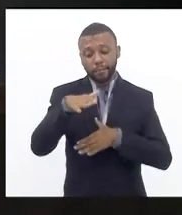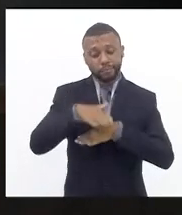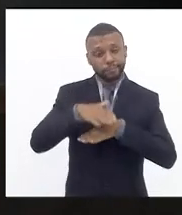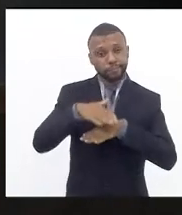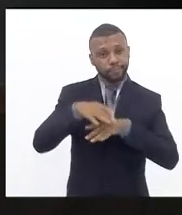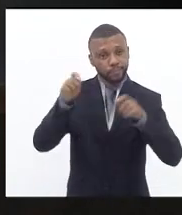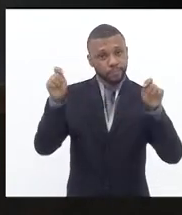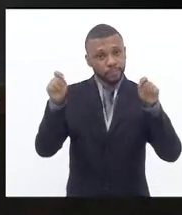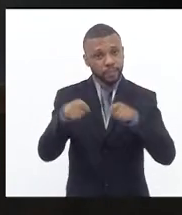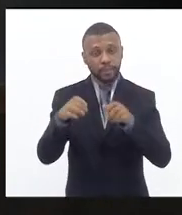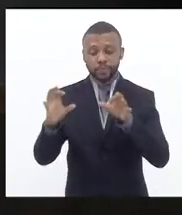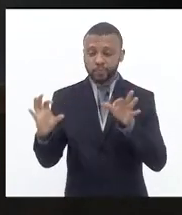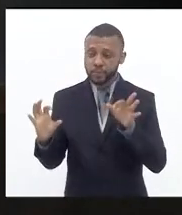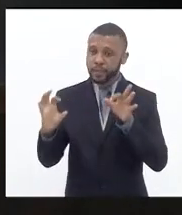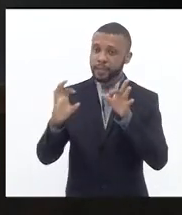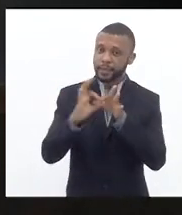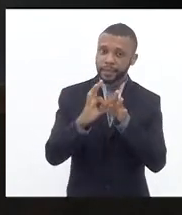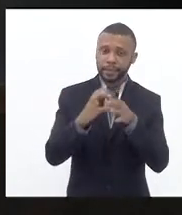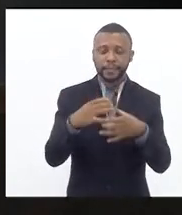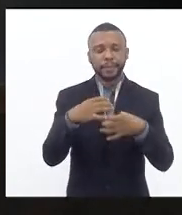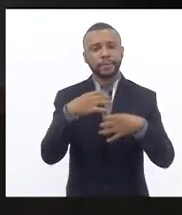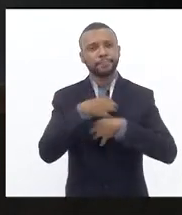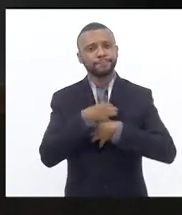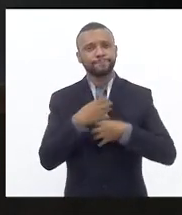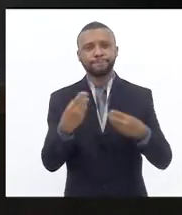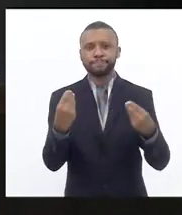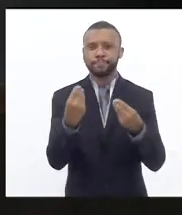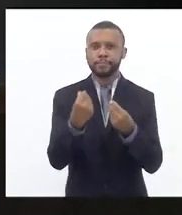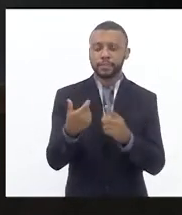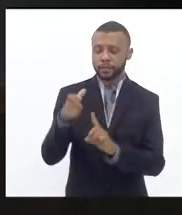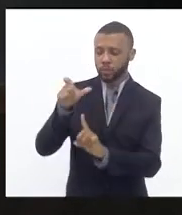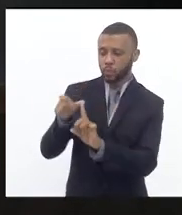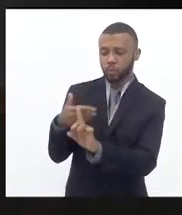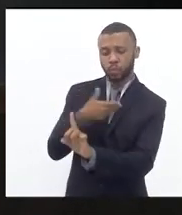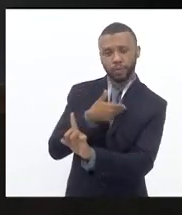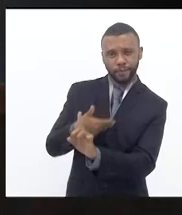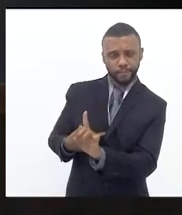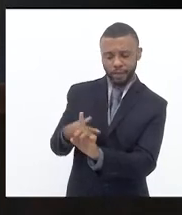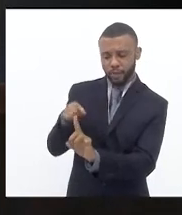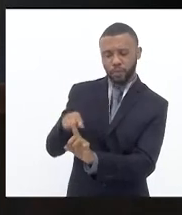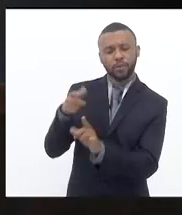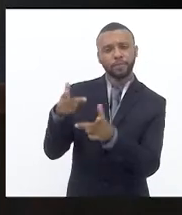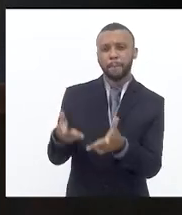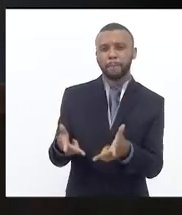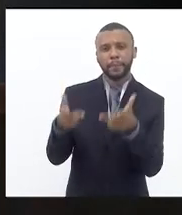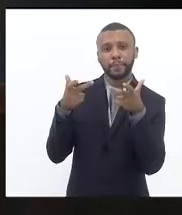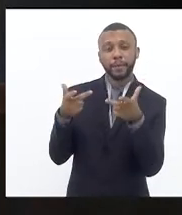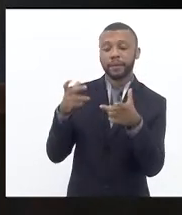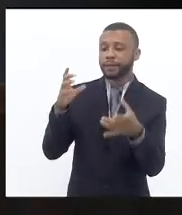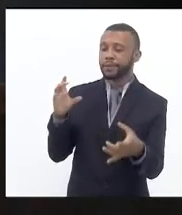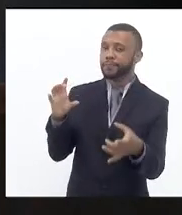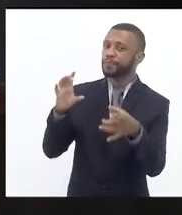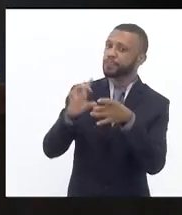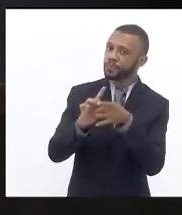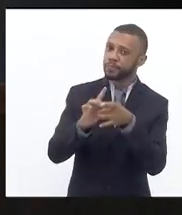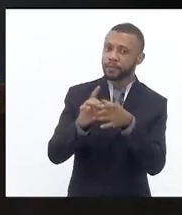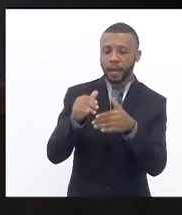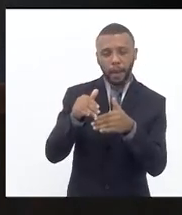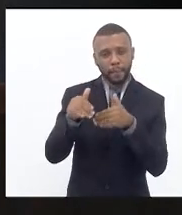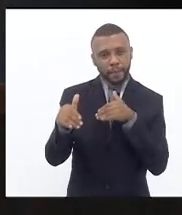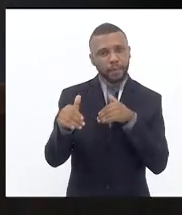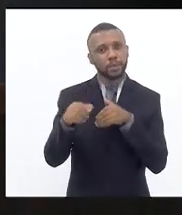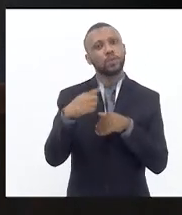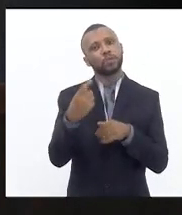de integração de essa sensibilidade do governador de perceber que é a partir disso que nós poderemos